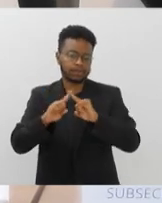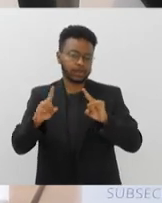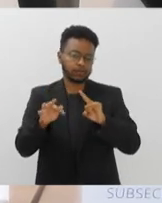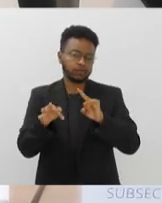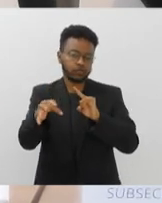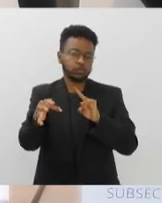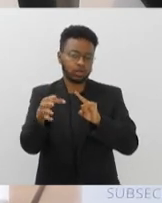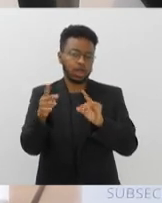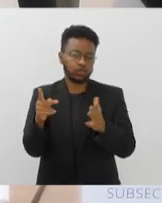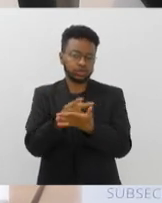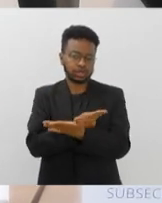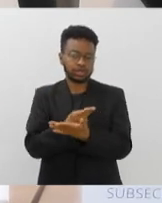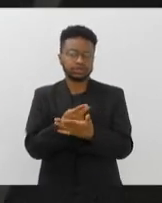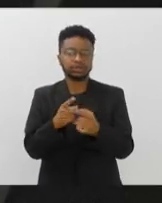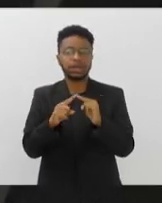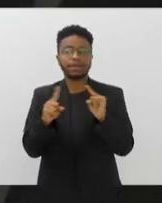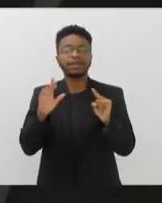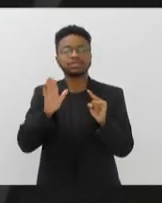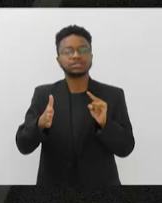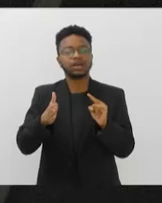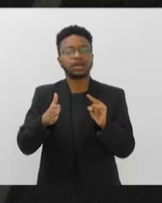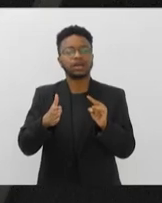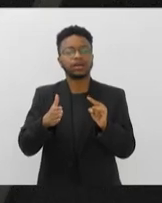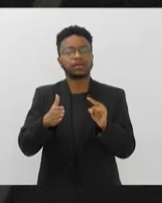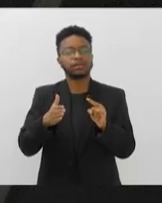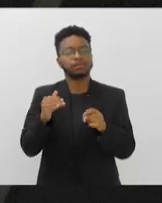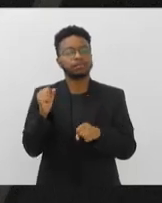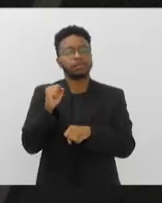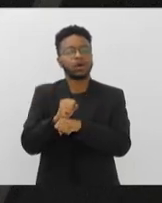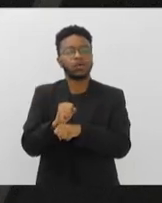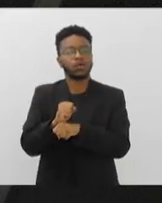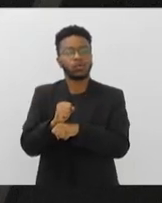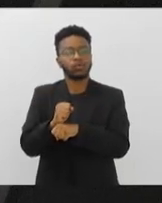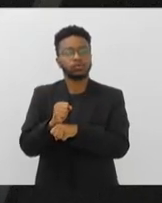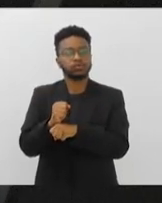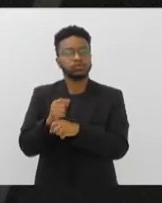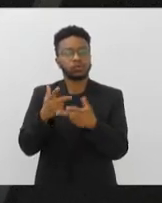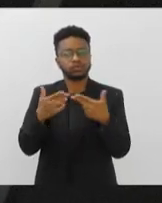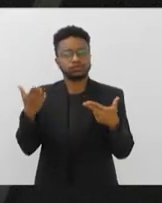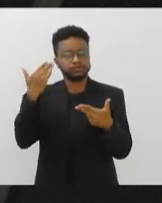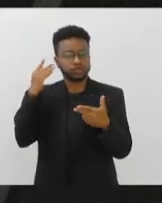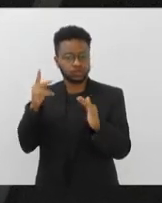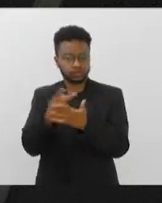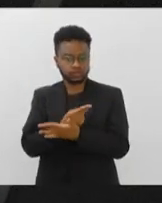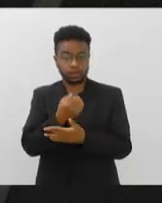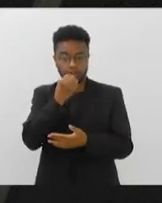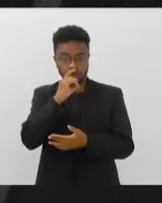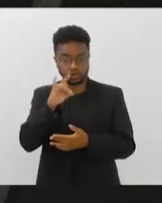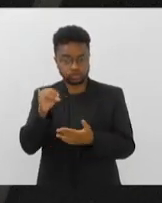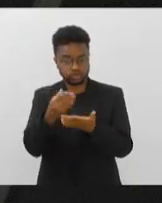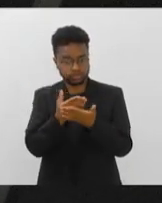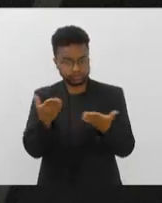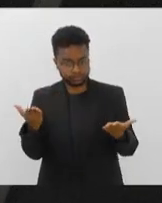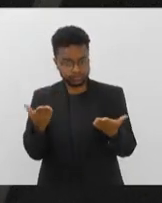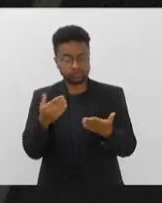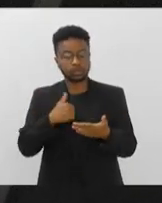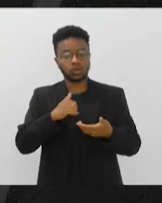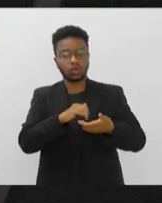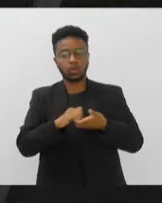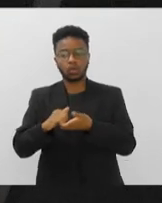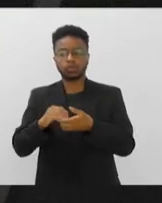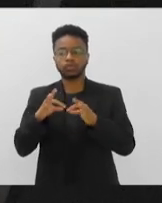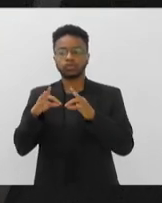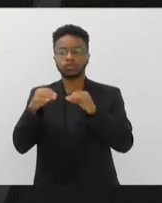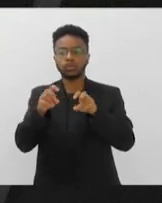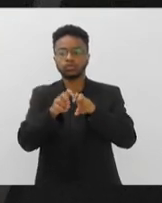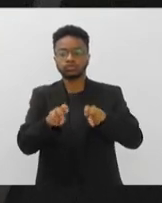rompemos um paradigma de décadas Dr Artur eh Bom dia a todos eh eu cumprimento todos